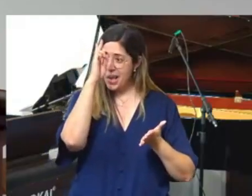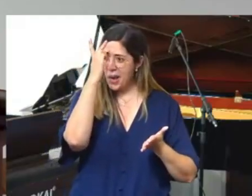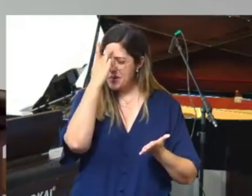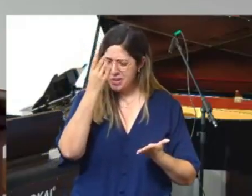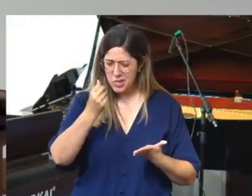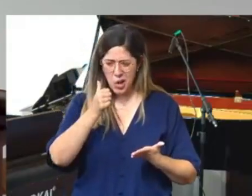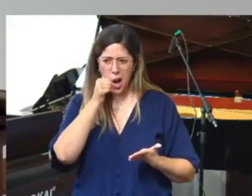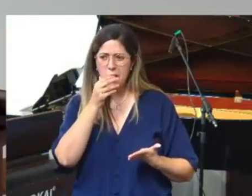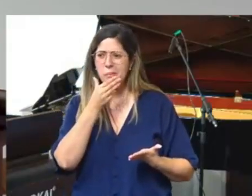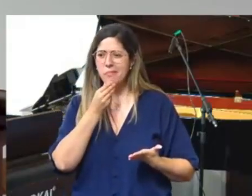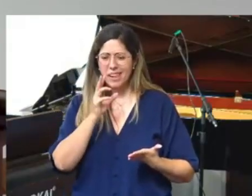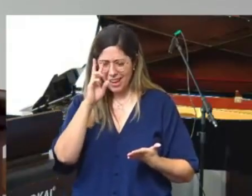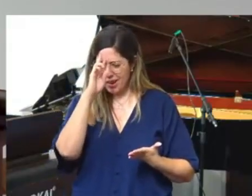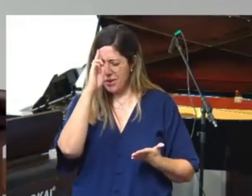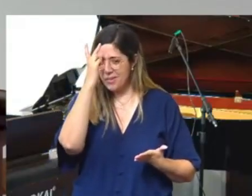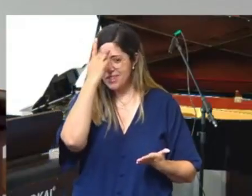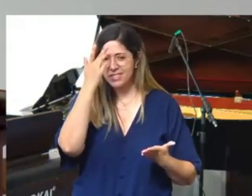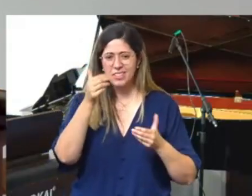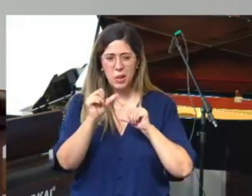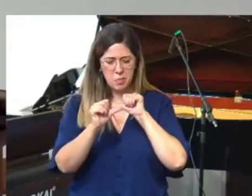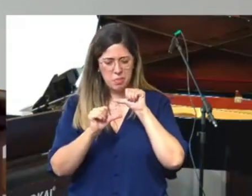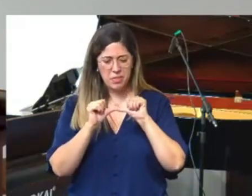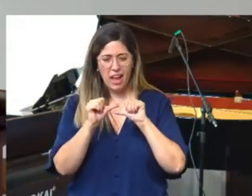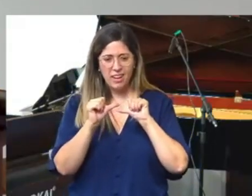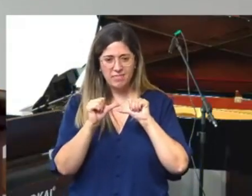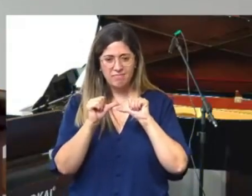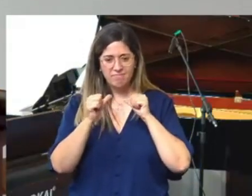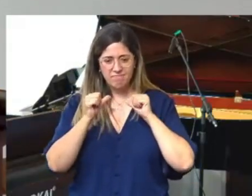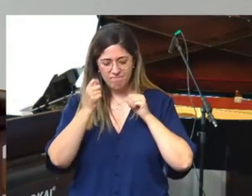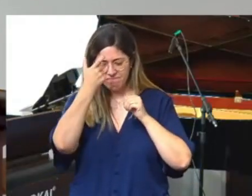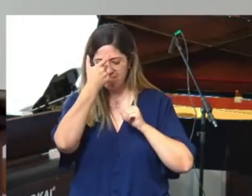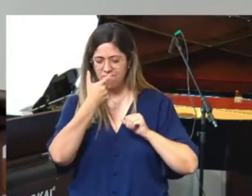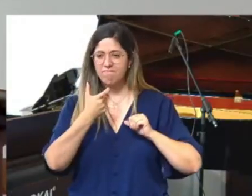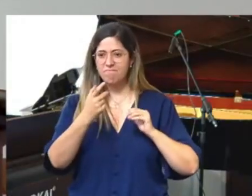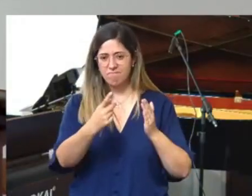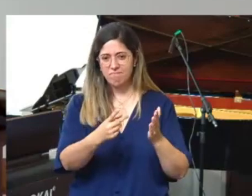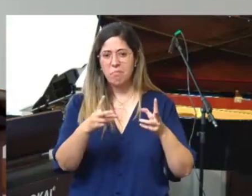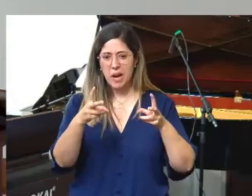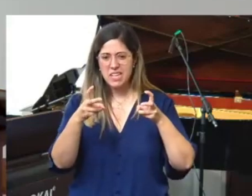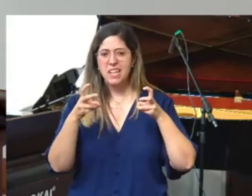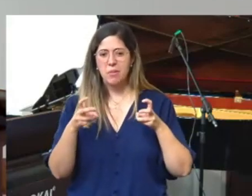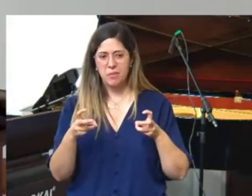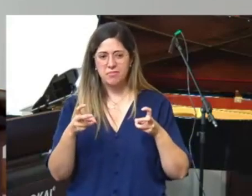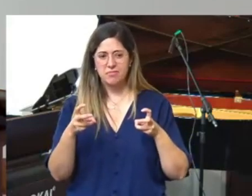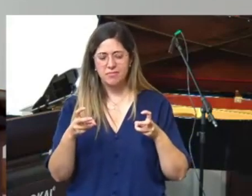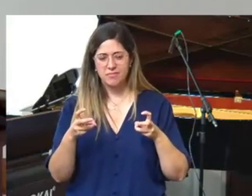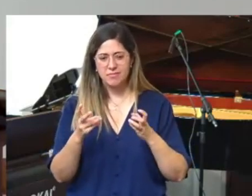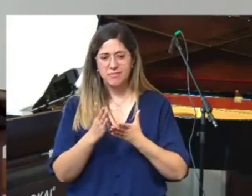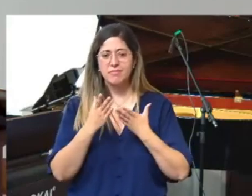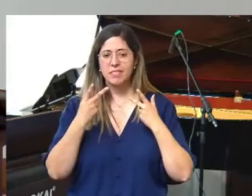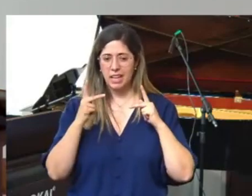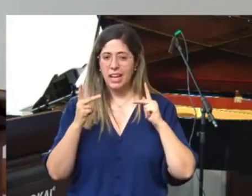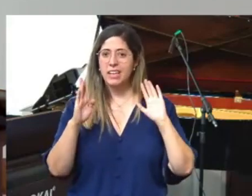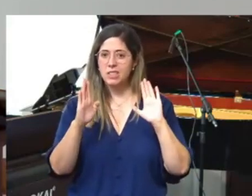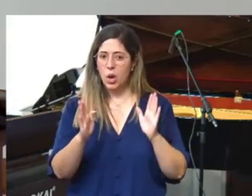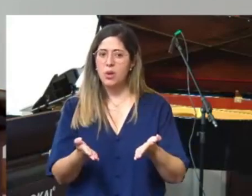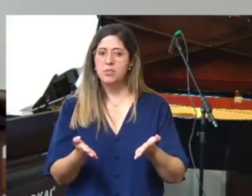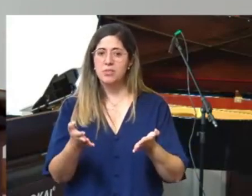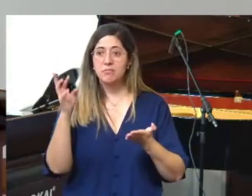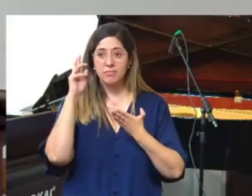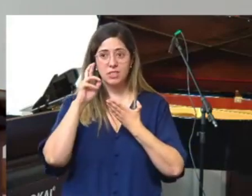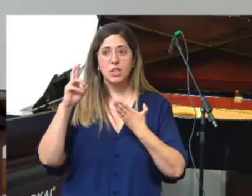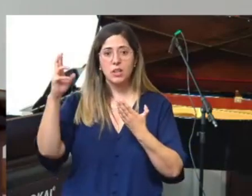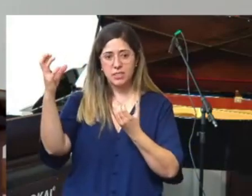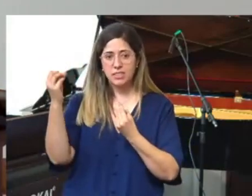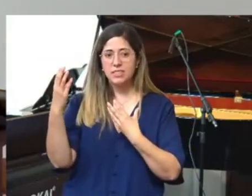verdadeiramente convertida e transformada de dentro para fora. Essa é a mensagem. O Senhor